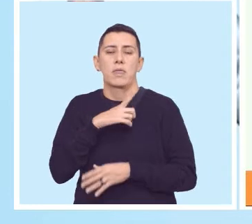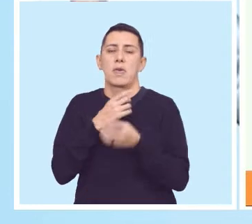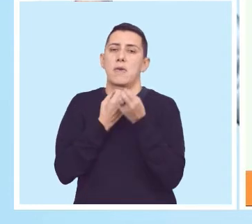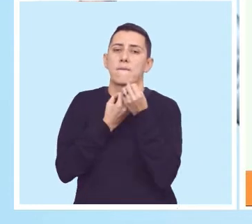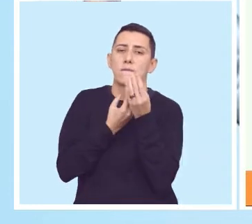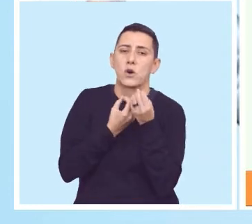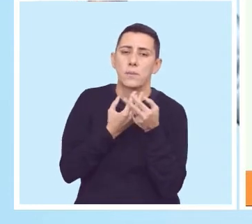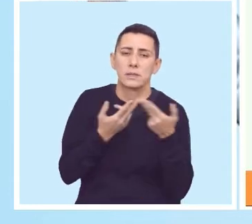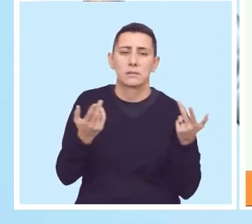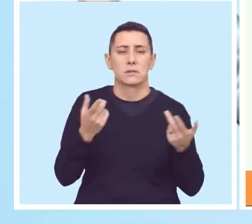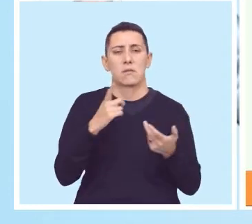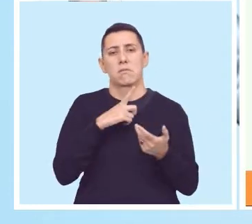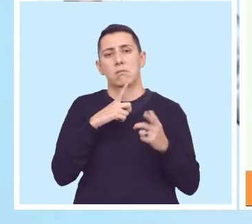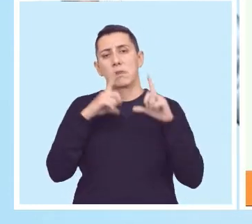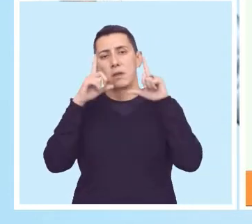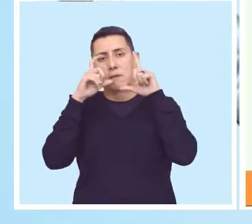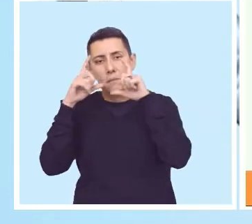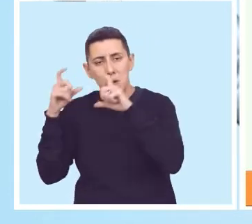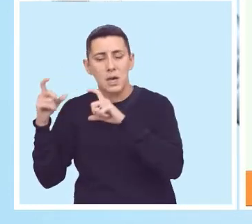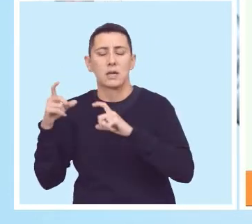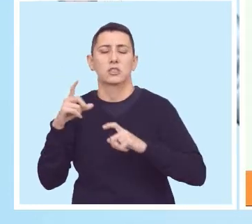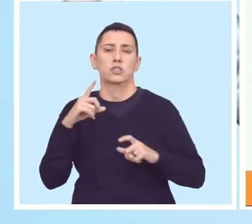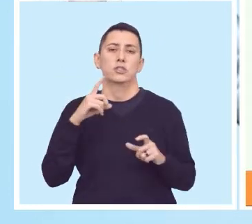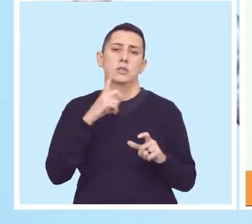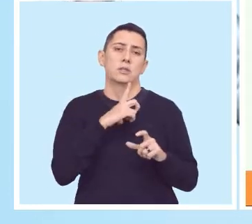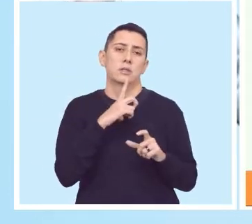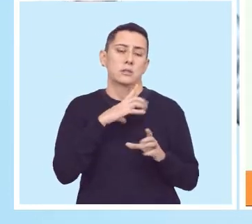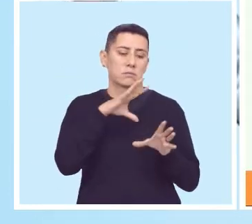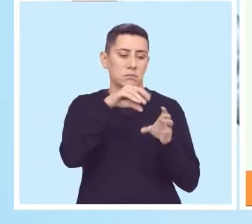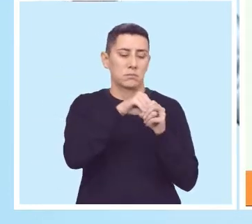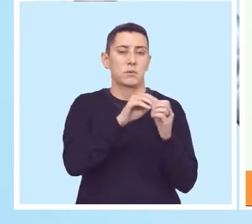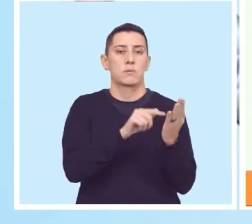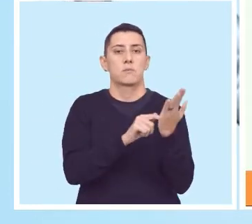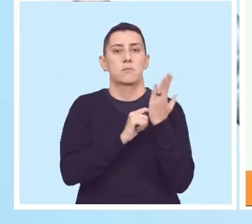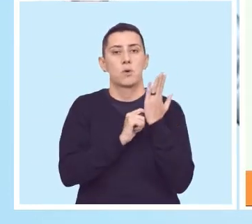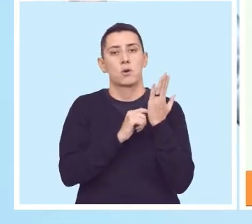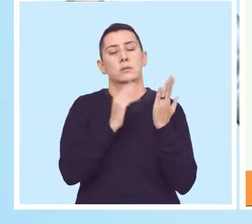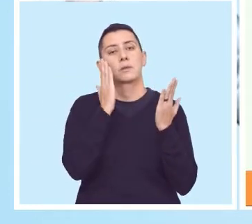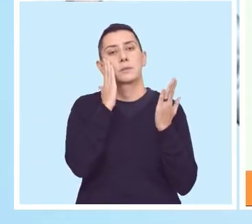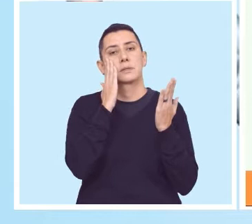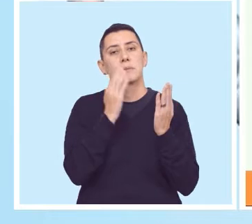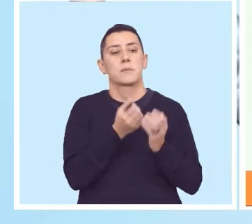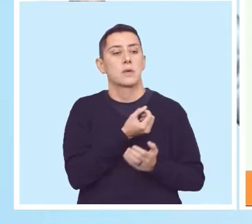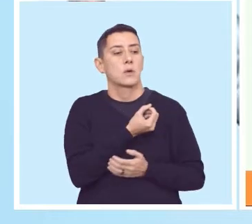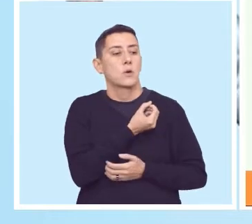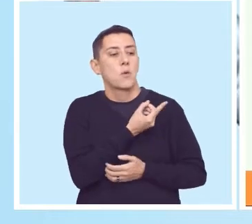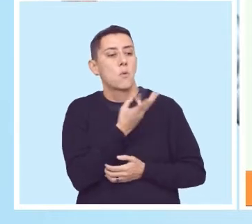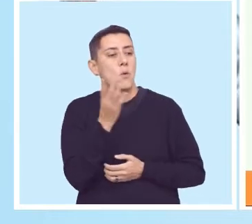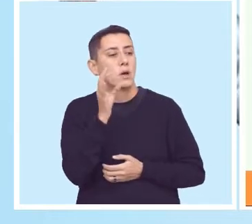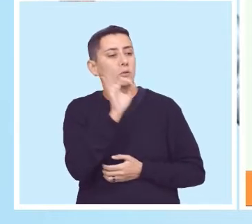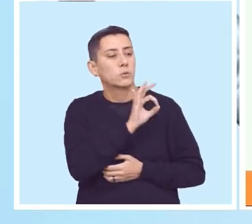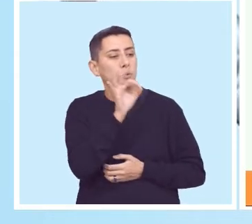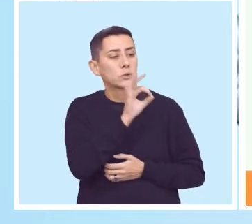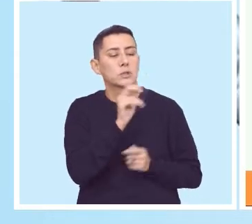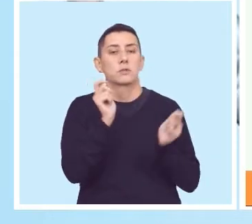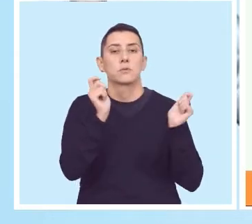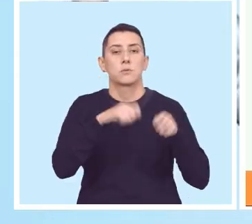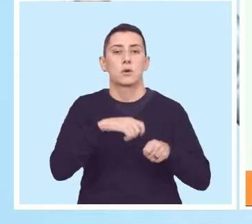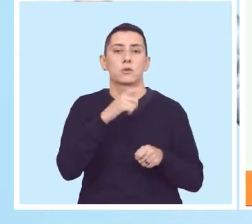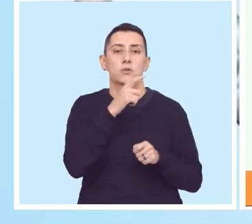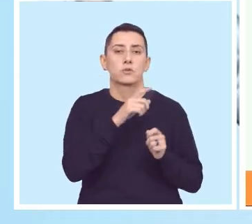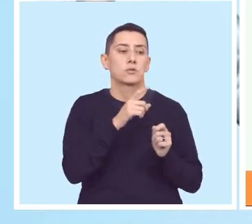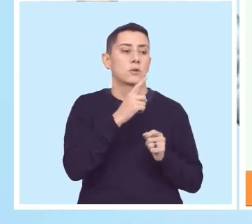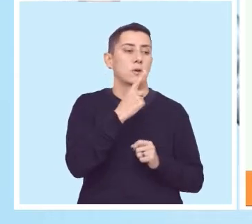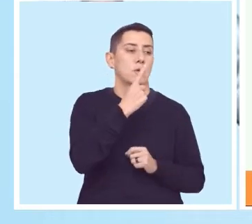tenho imagens, e ele já está mostrando aqui o percentual de poluição ali daquele igarapé, esse percentual de poluição do